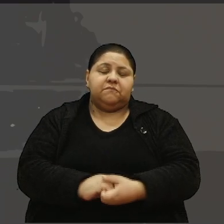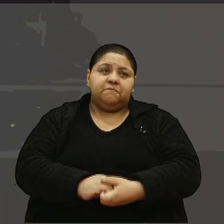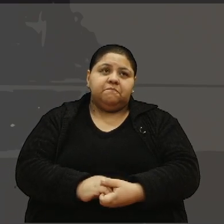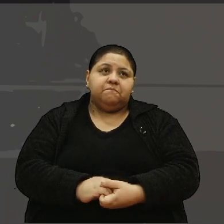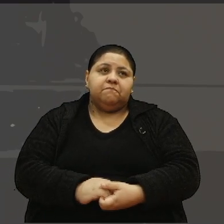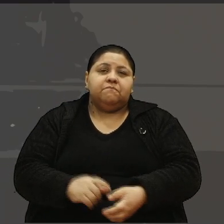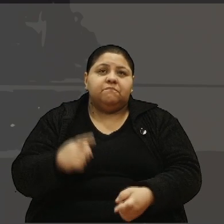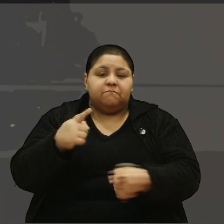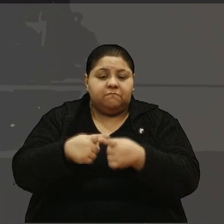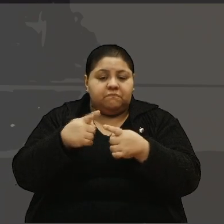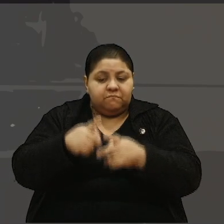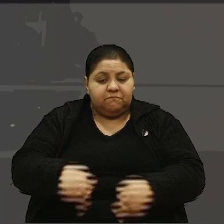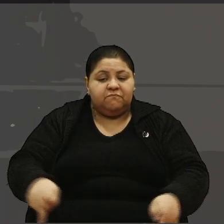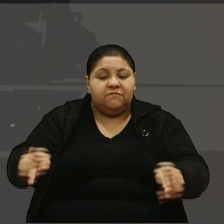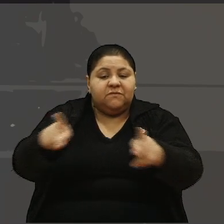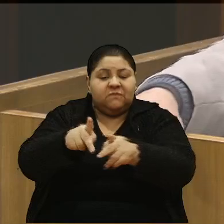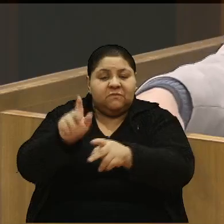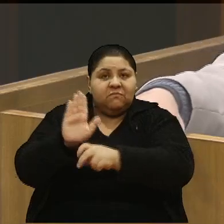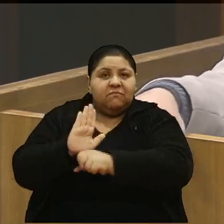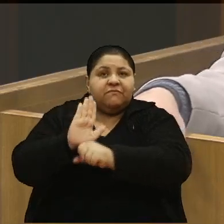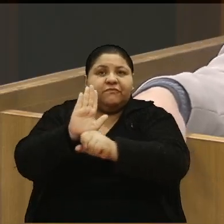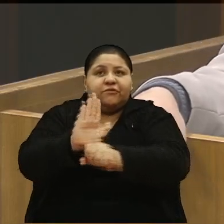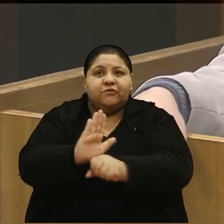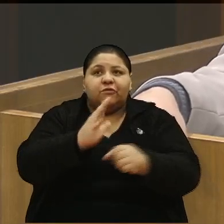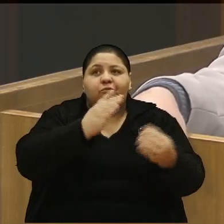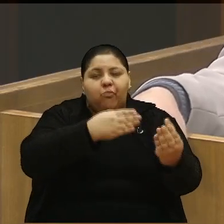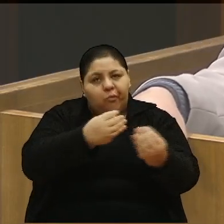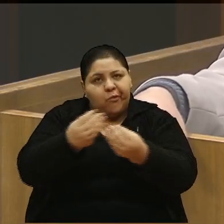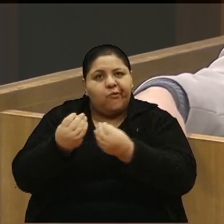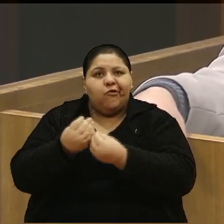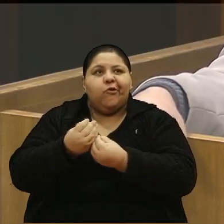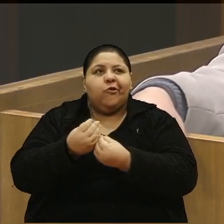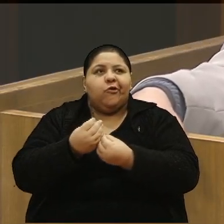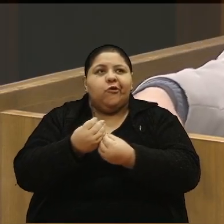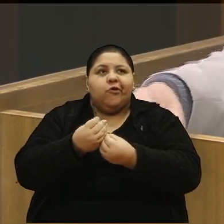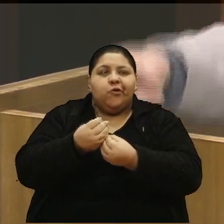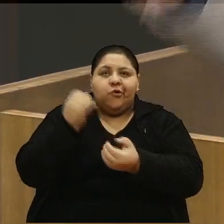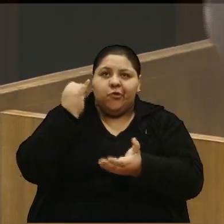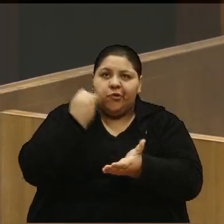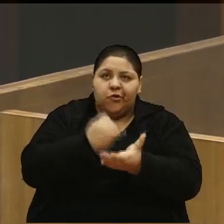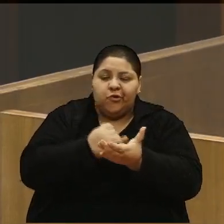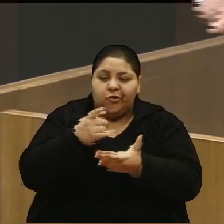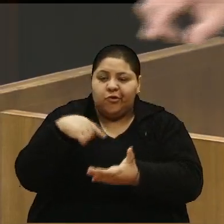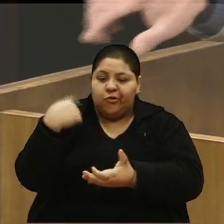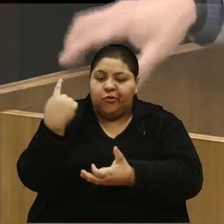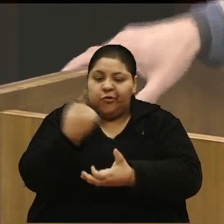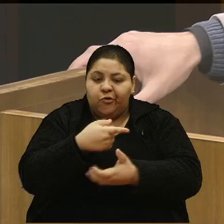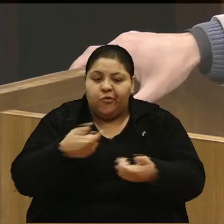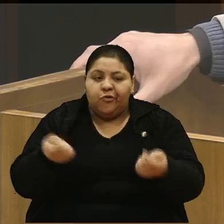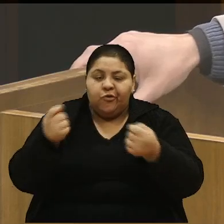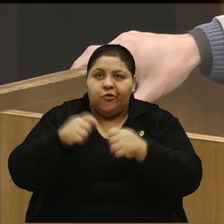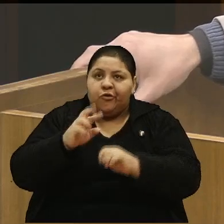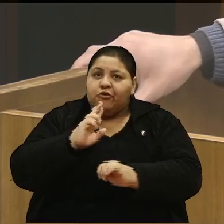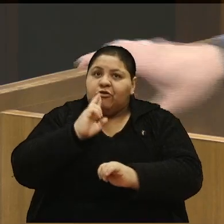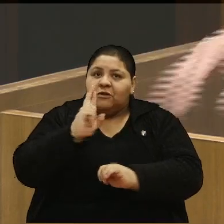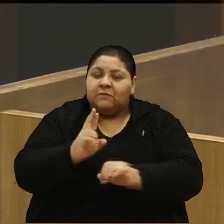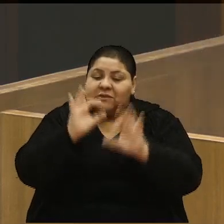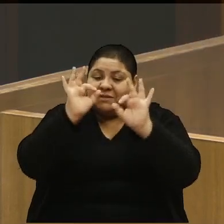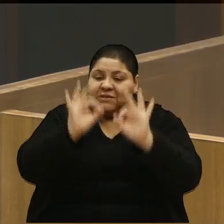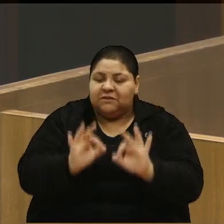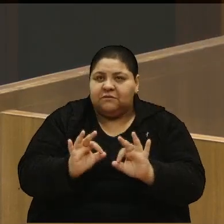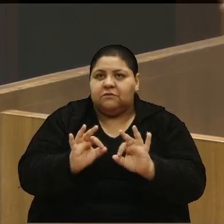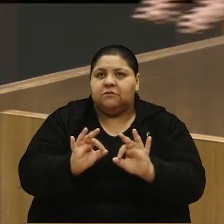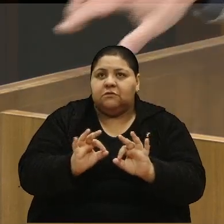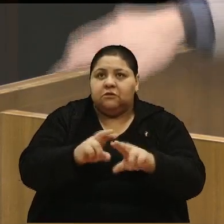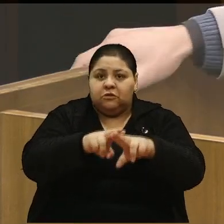Porque a população contribui e muito, né, com seus impostos, e nós precisamos dar o retorno satisfatório. Para